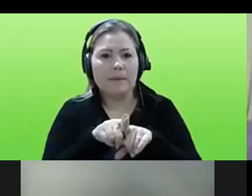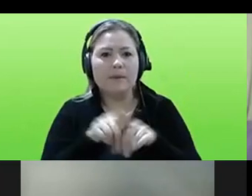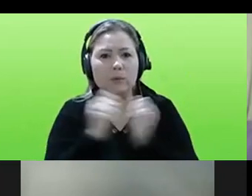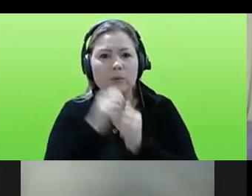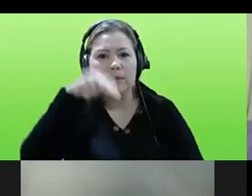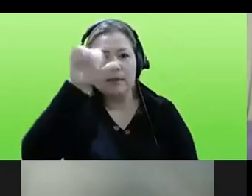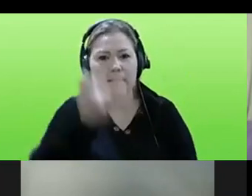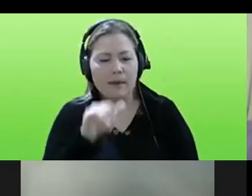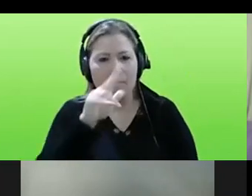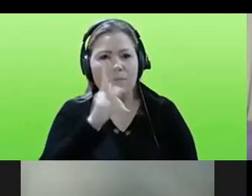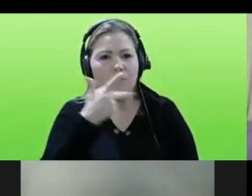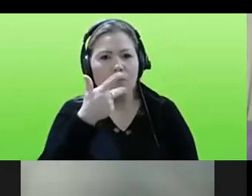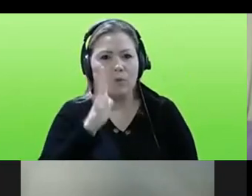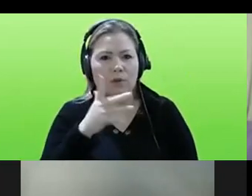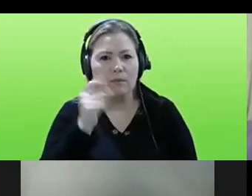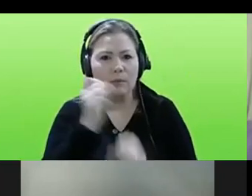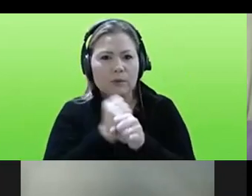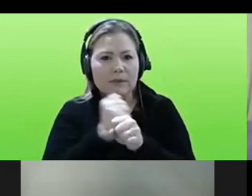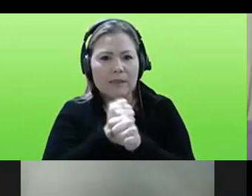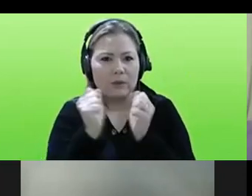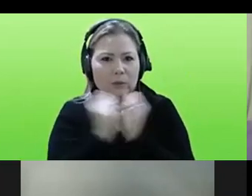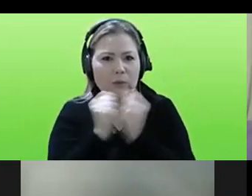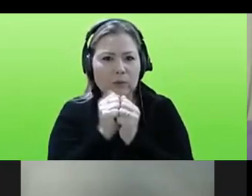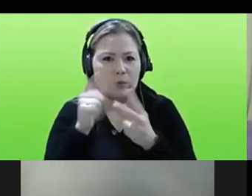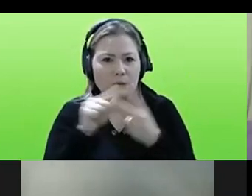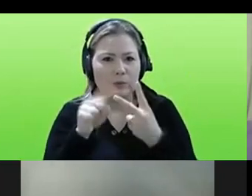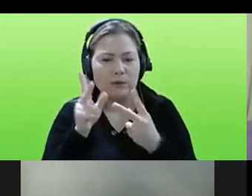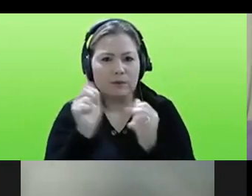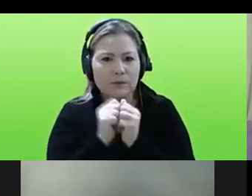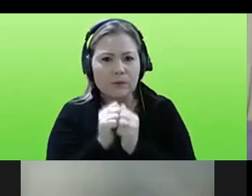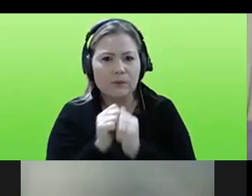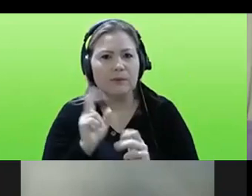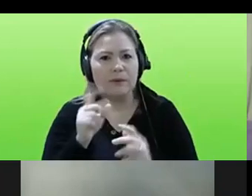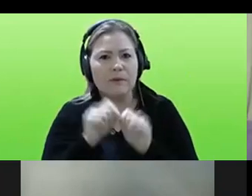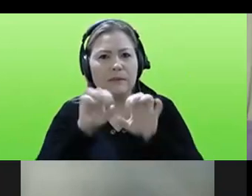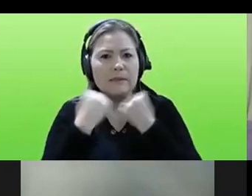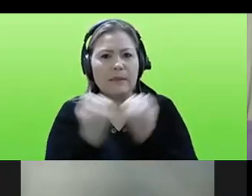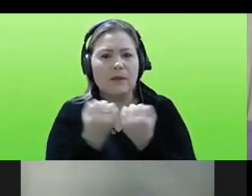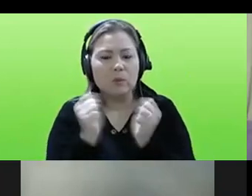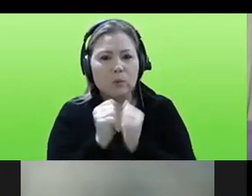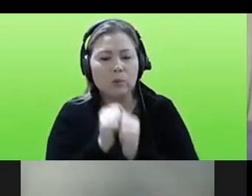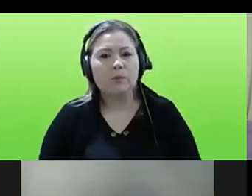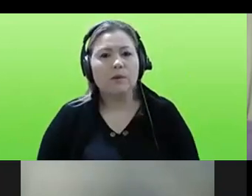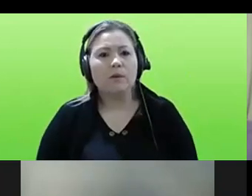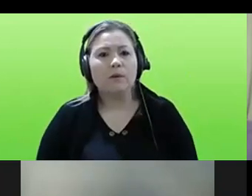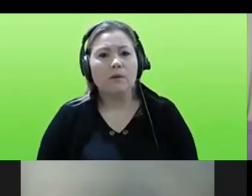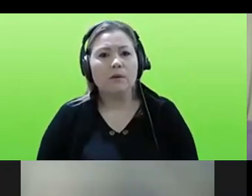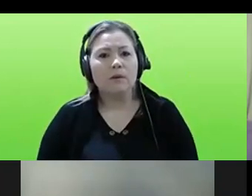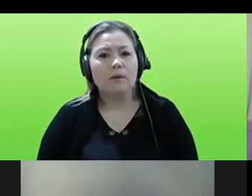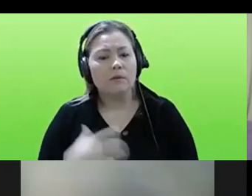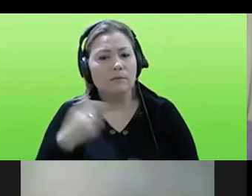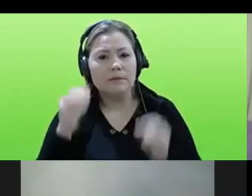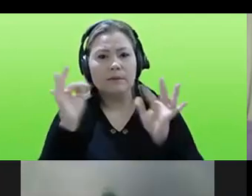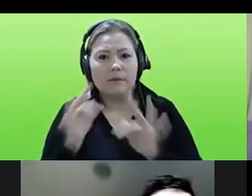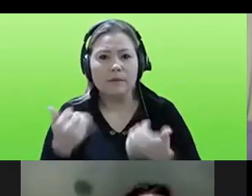ele falou, já dura muitos anos. De tempo em tempo a gente faz seminário junto. E me alegro de estar aqui